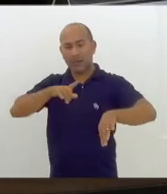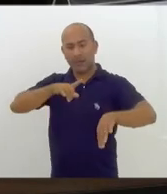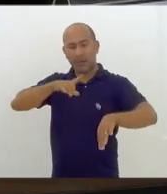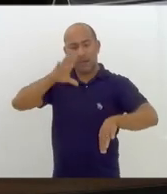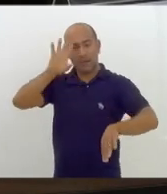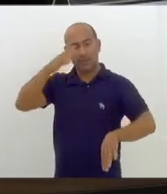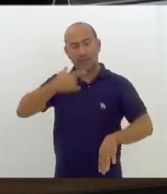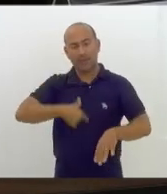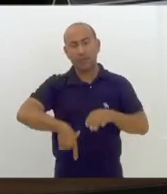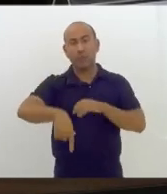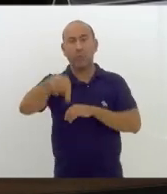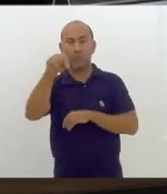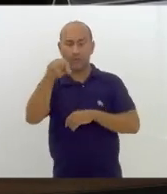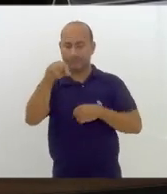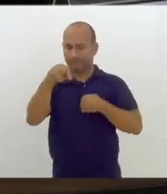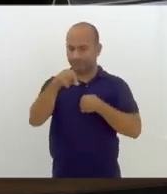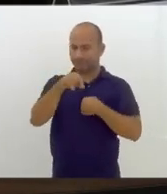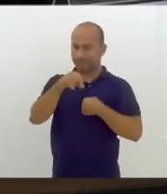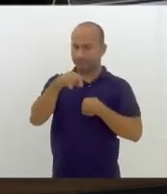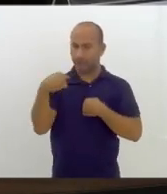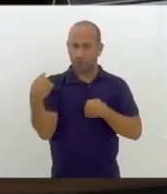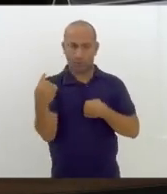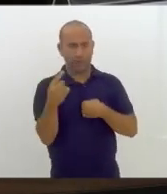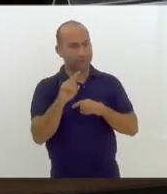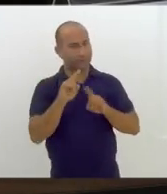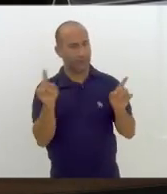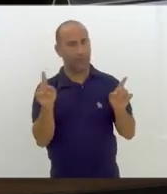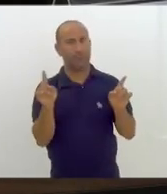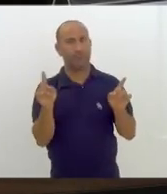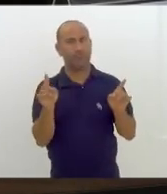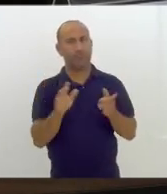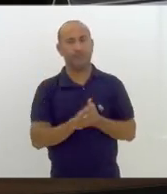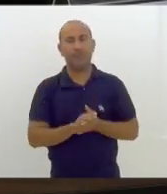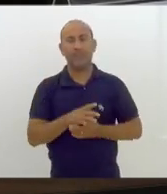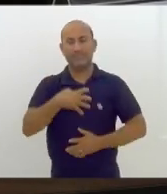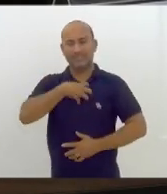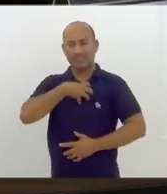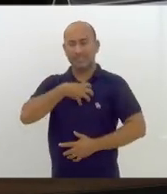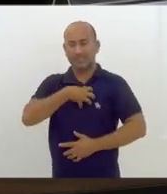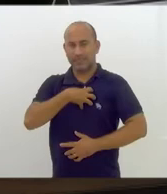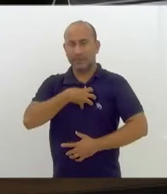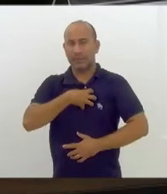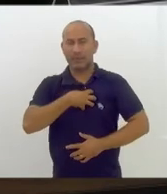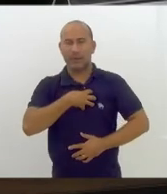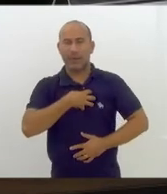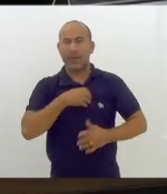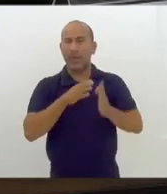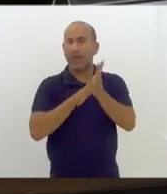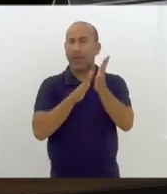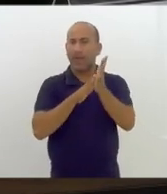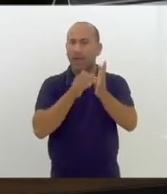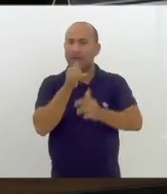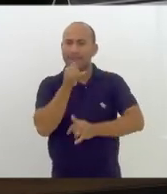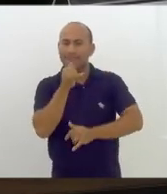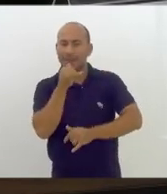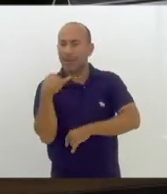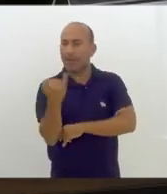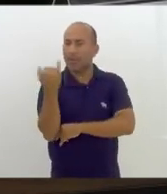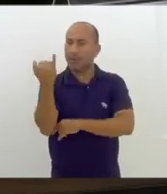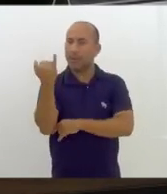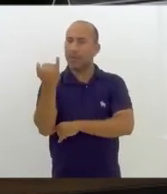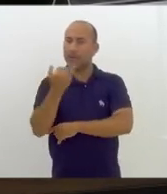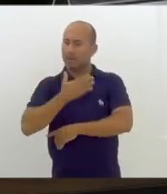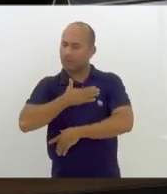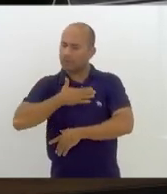Não somos nós. E é nesse sentido que essa homenagem é um exemplo tão importante que eu